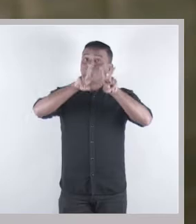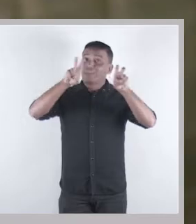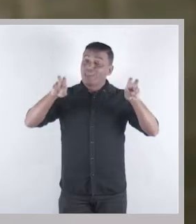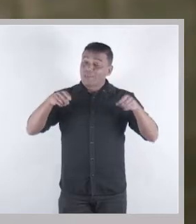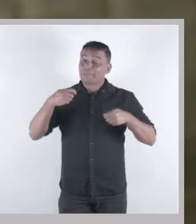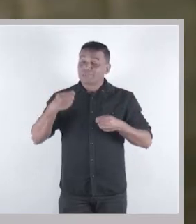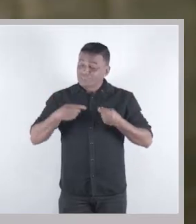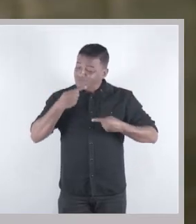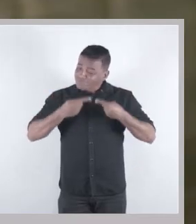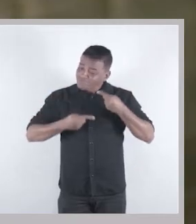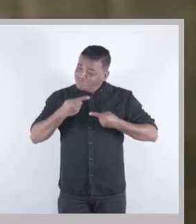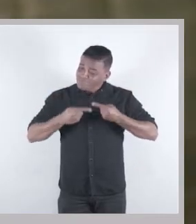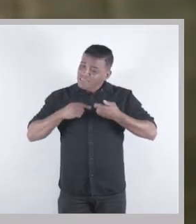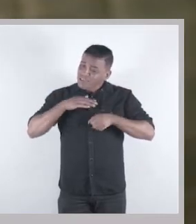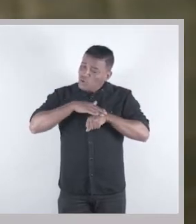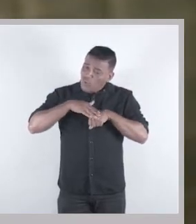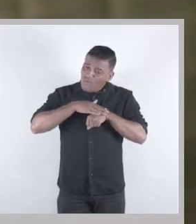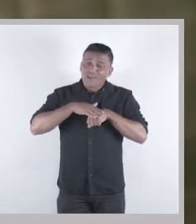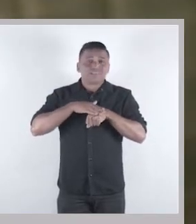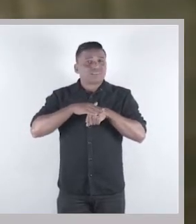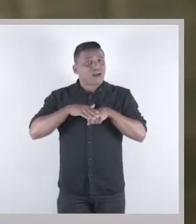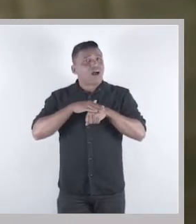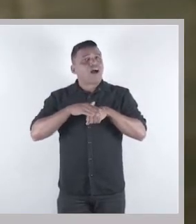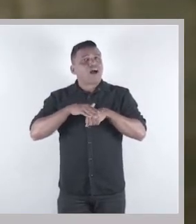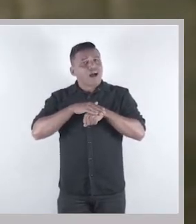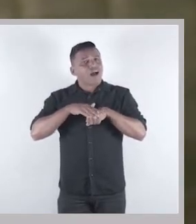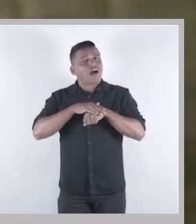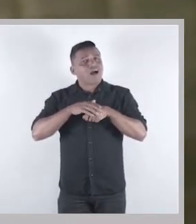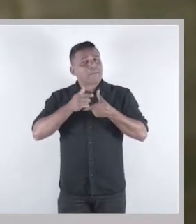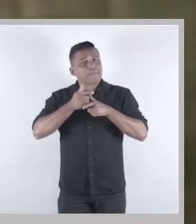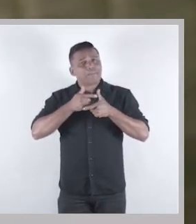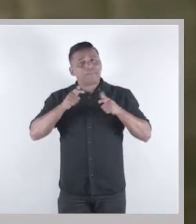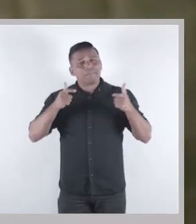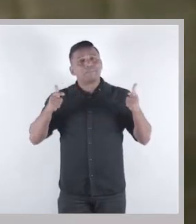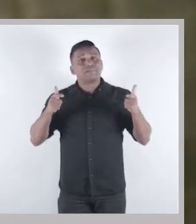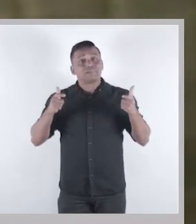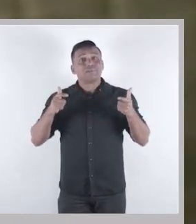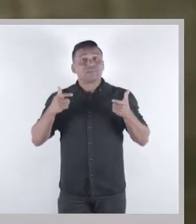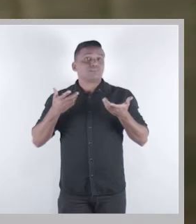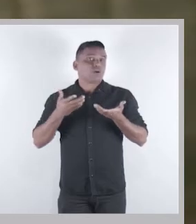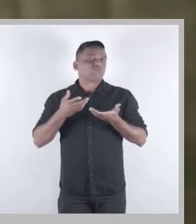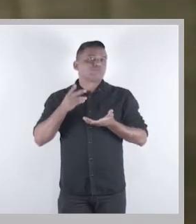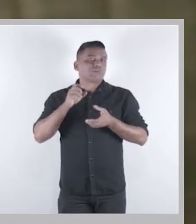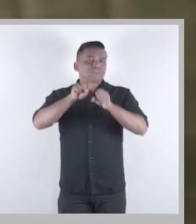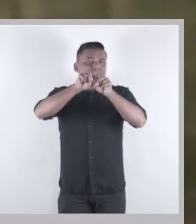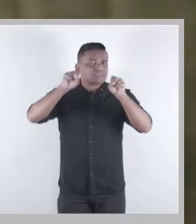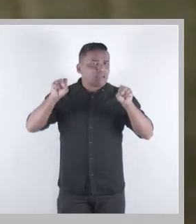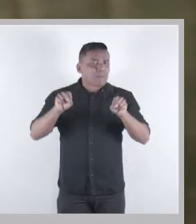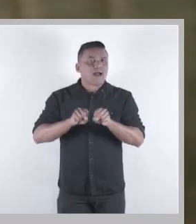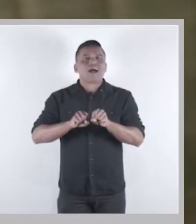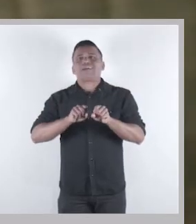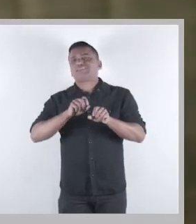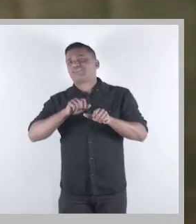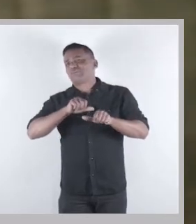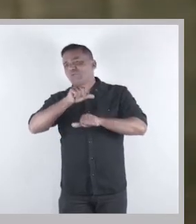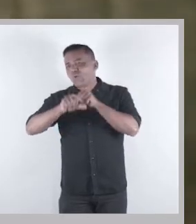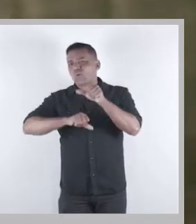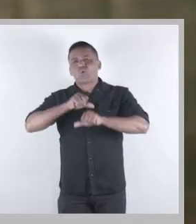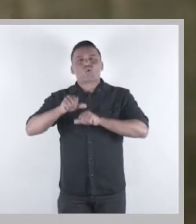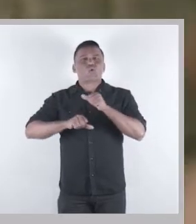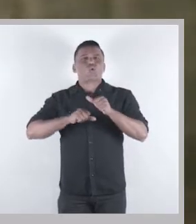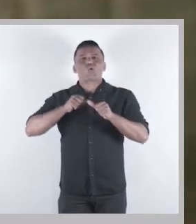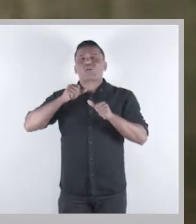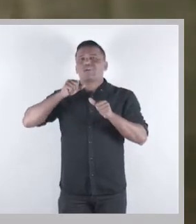mais mais sistematicamente né e com mais profundidade porque é um